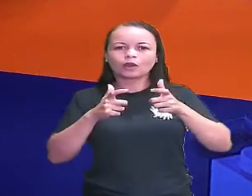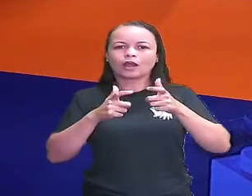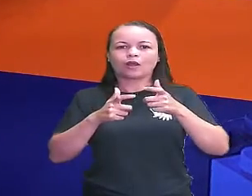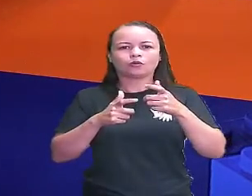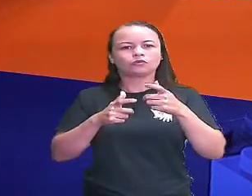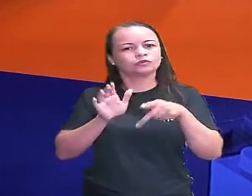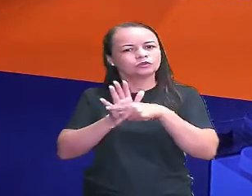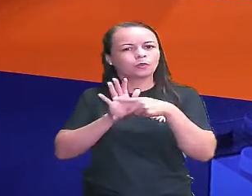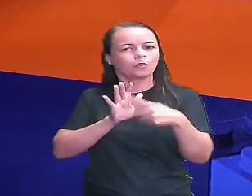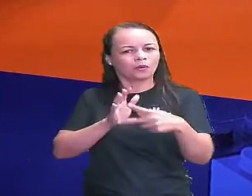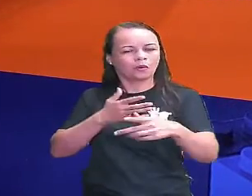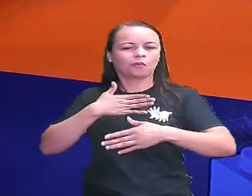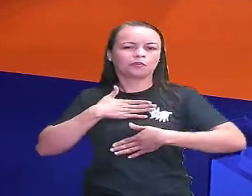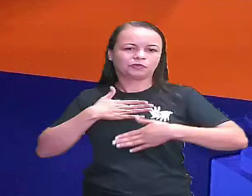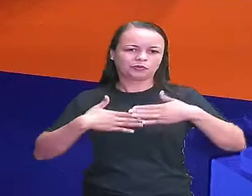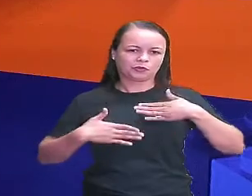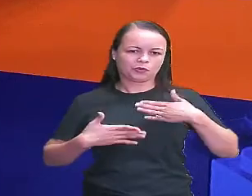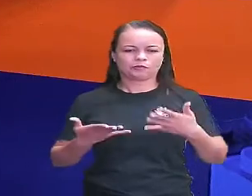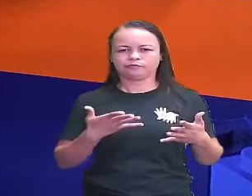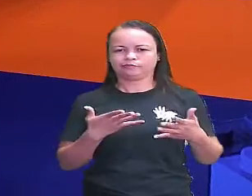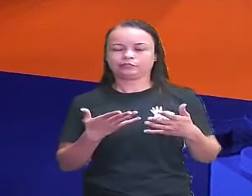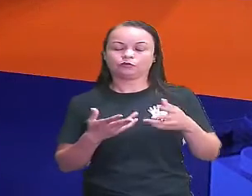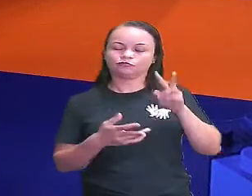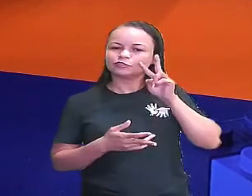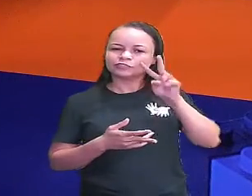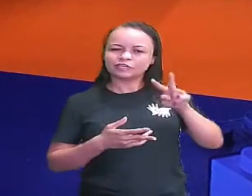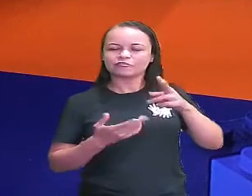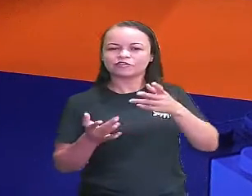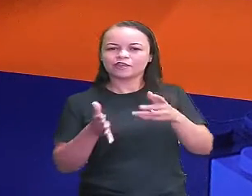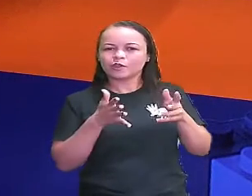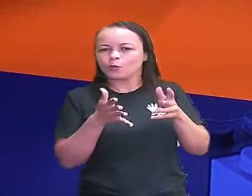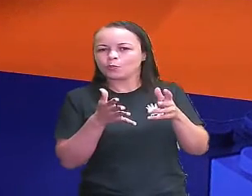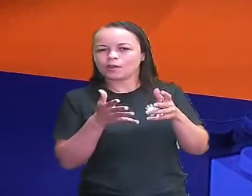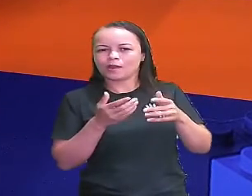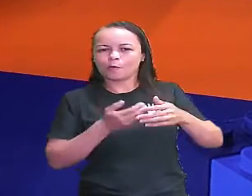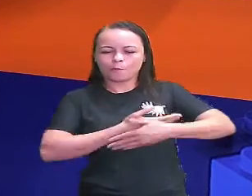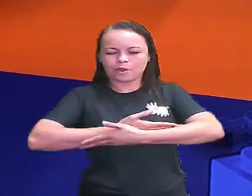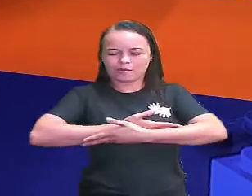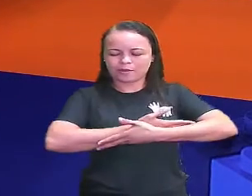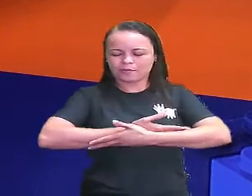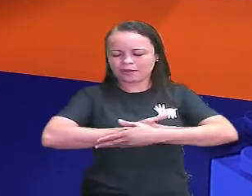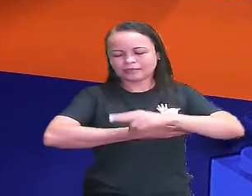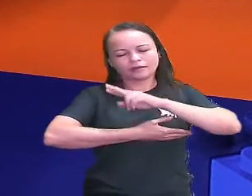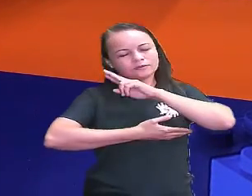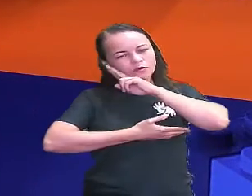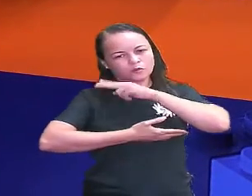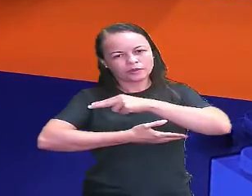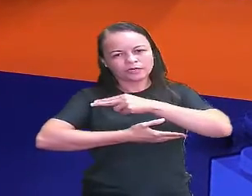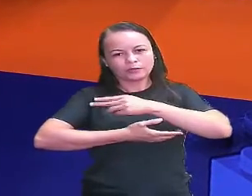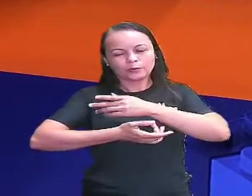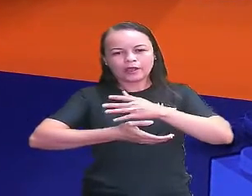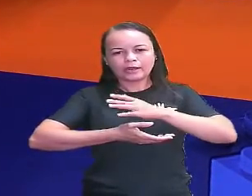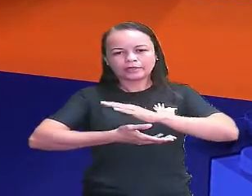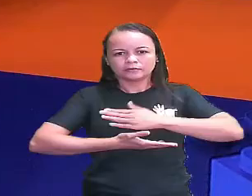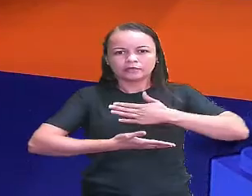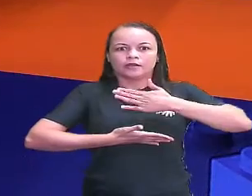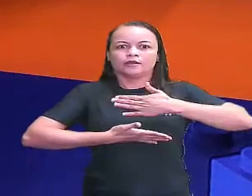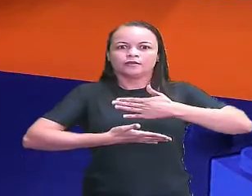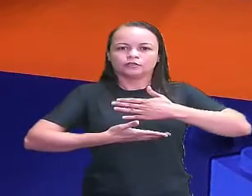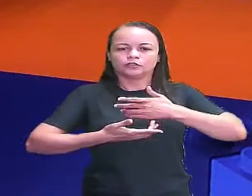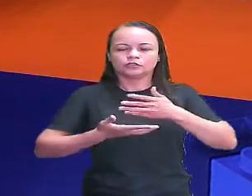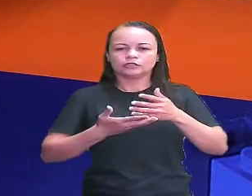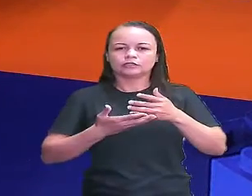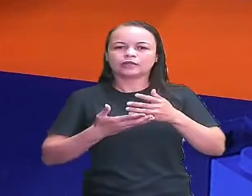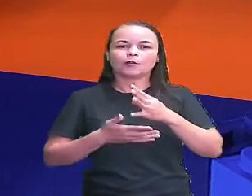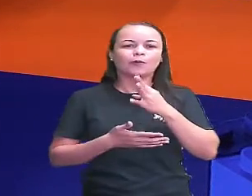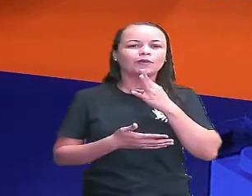Então, quando você vê uma criancinha que está lá, ó, se mexendo no berço, de repente ela se assusta, calma. ela está conhecendo o espaço